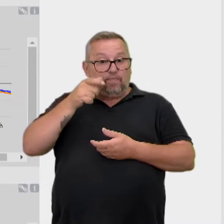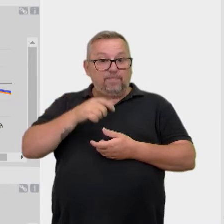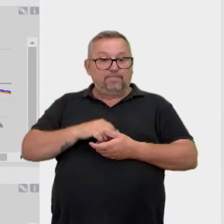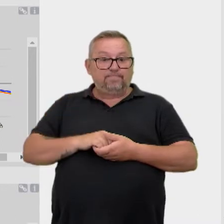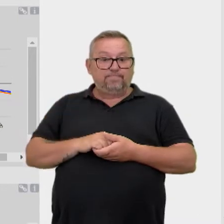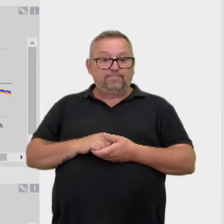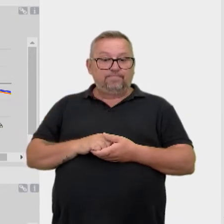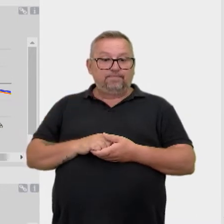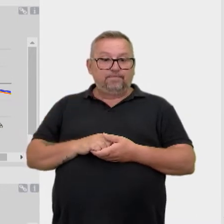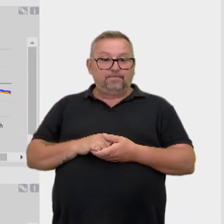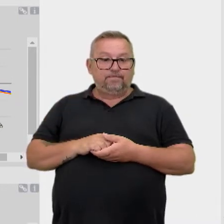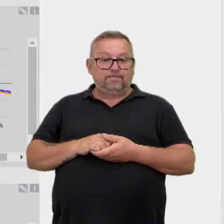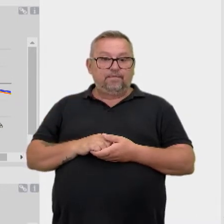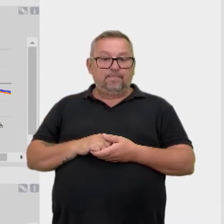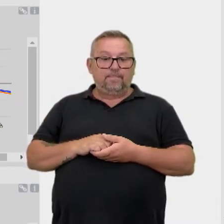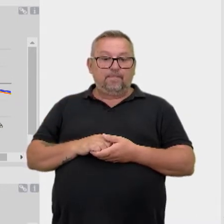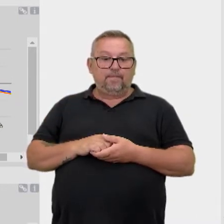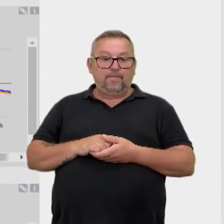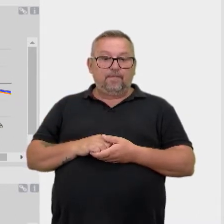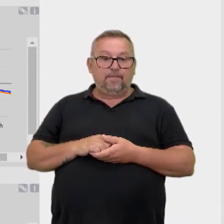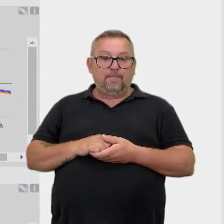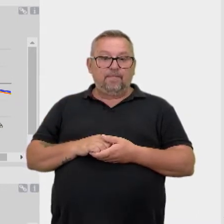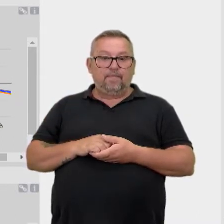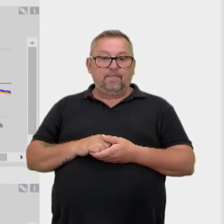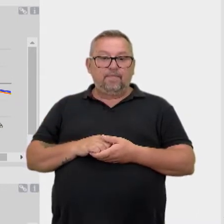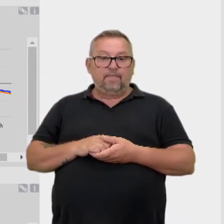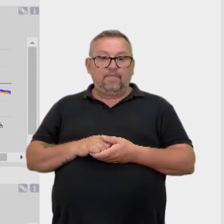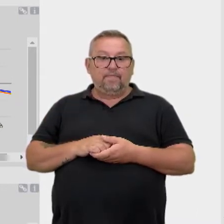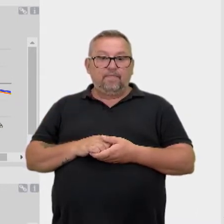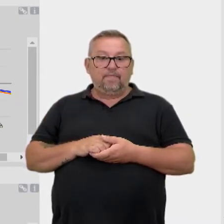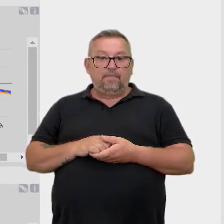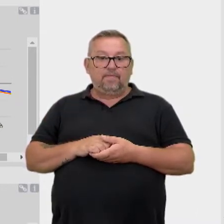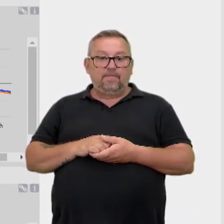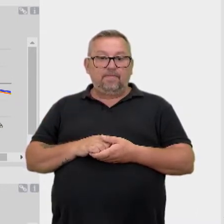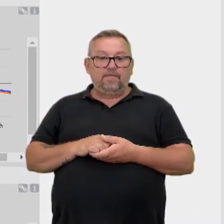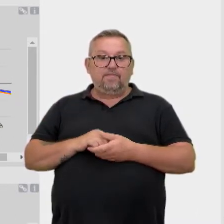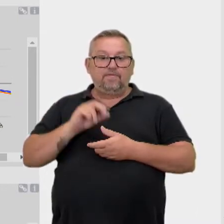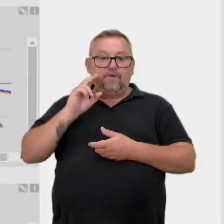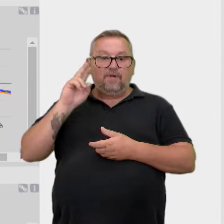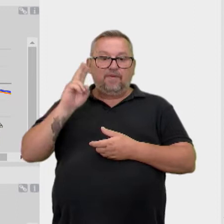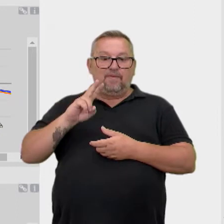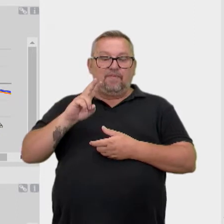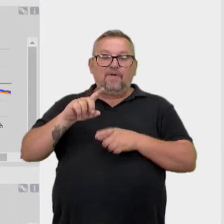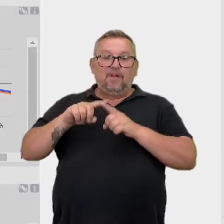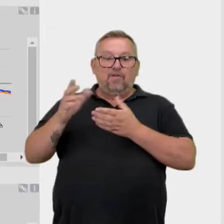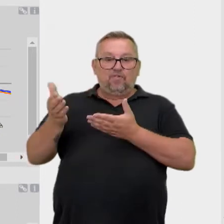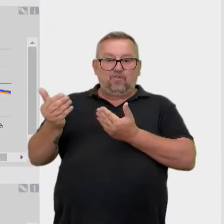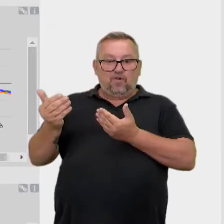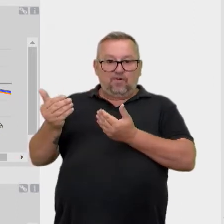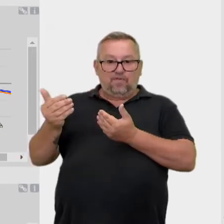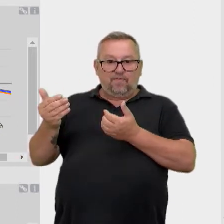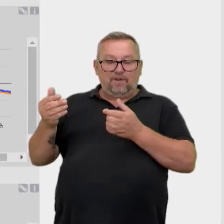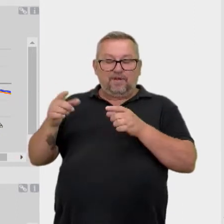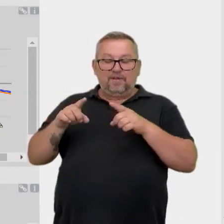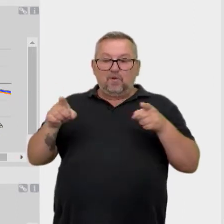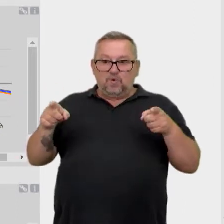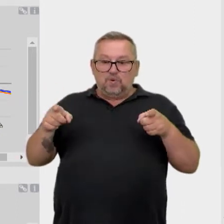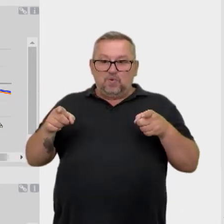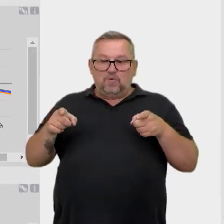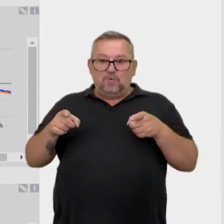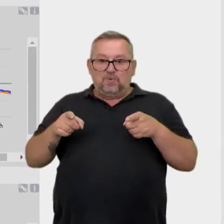ó, 2060 e vou fazer lá a animação. Então ele está projetando, olha como está afinando a base da